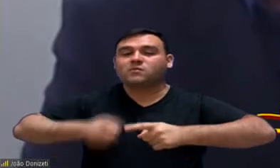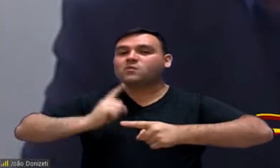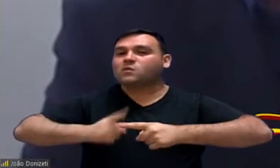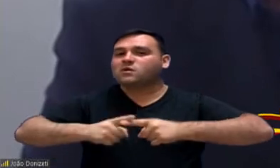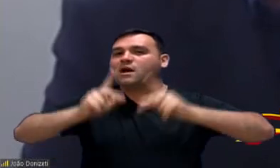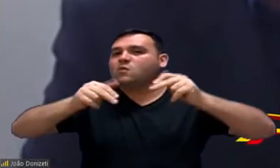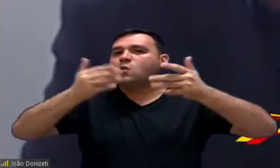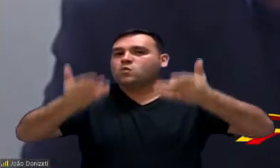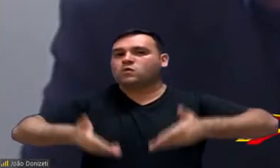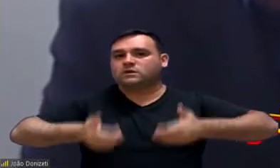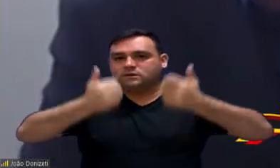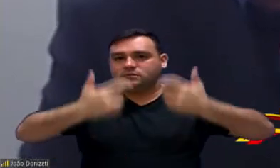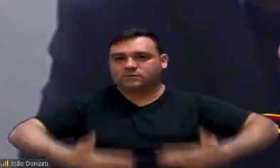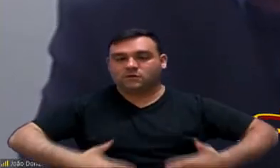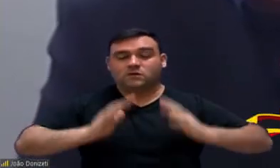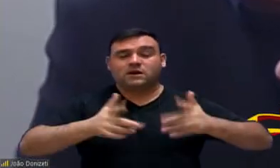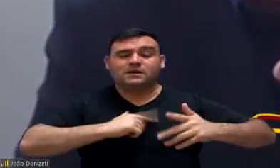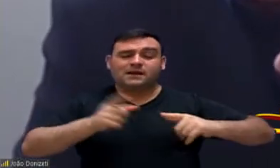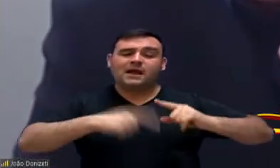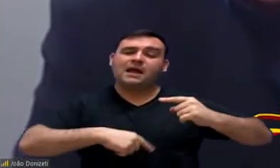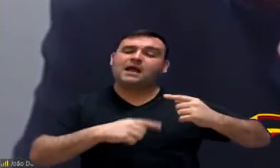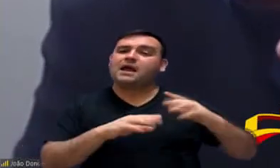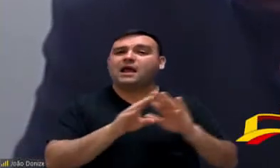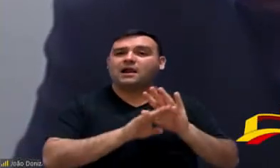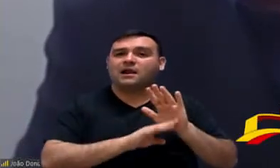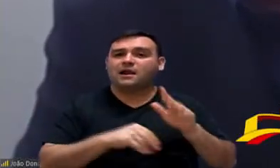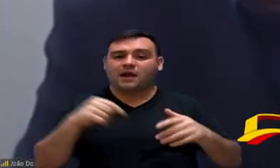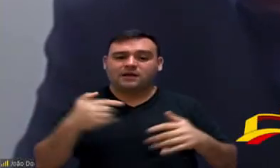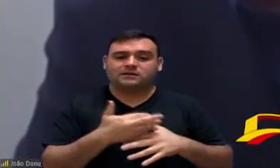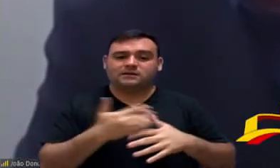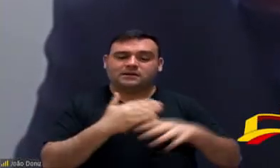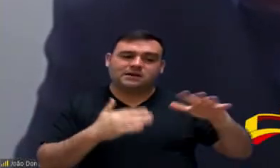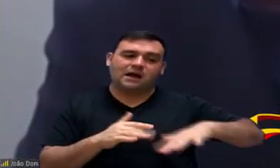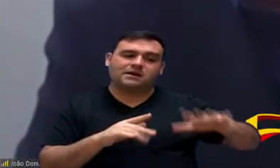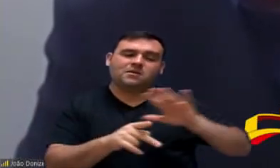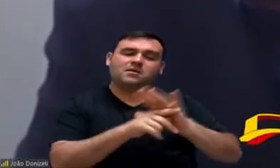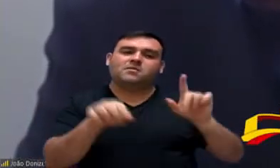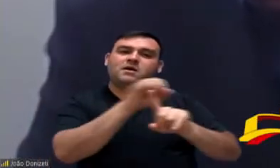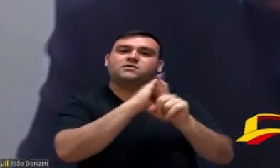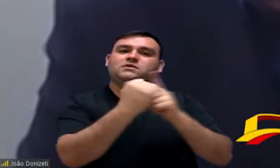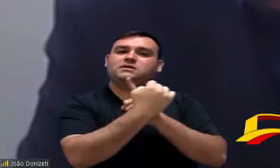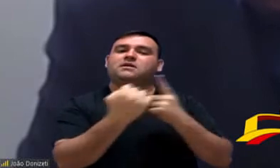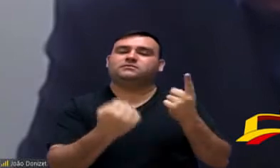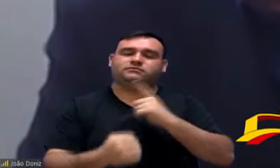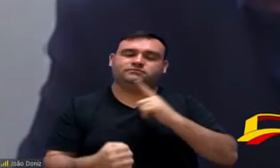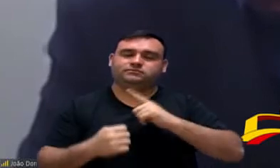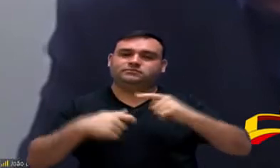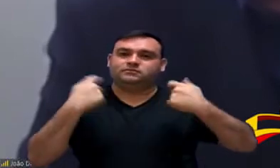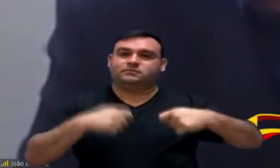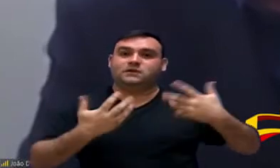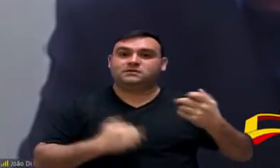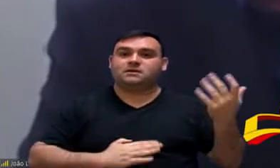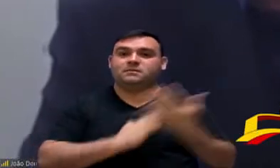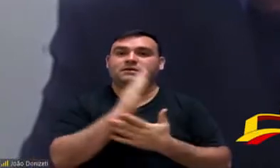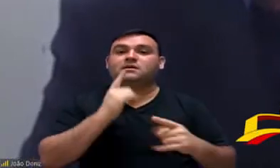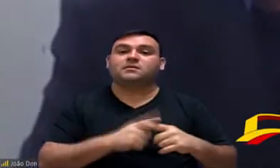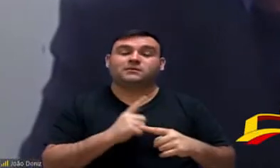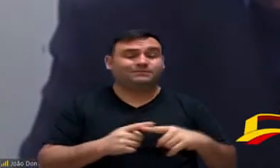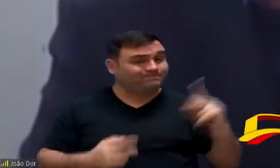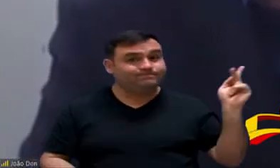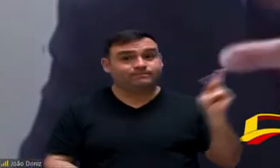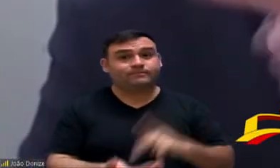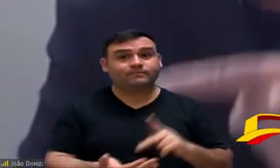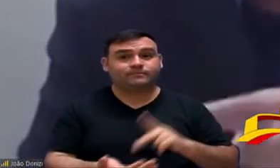Excelência colocou, é a política municipal da questão da área de assistência social. Nós temos que ter isso aprovado, porque